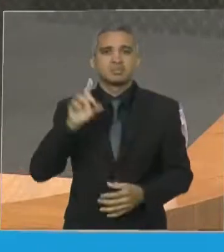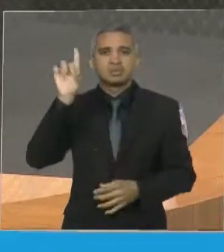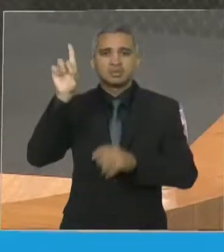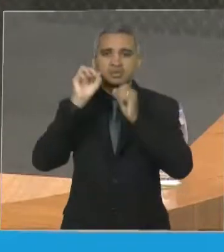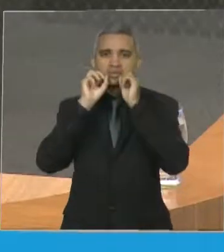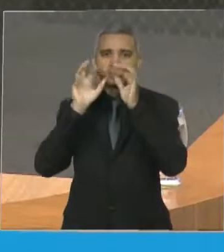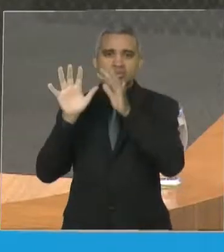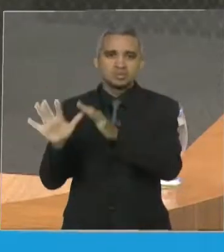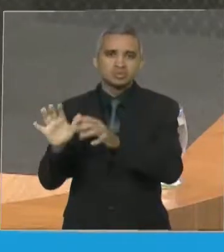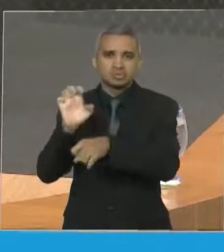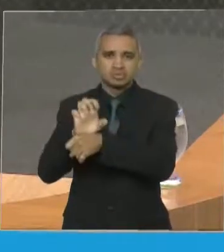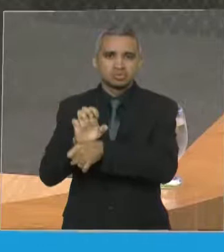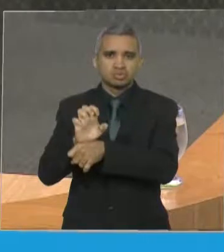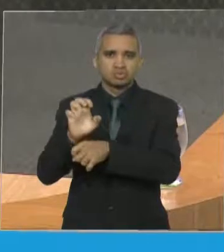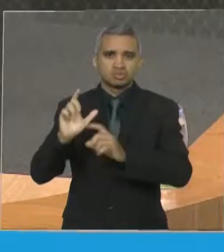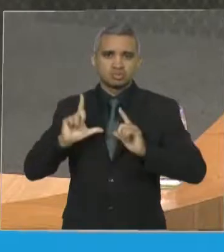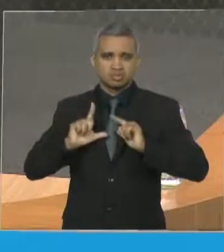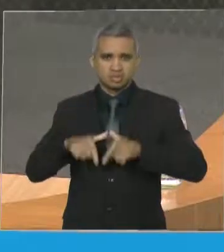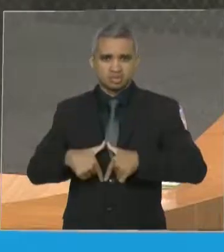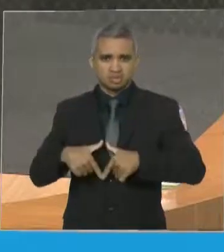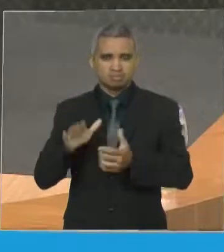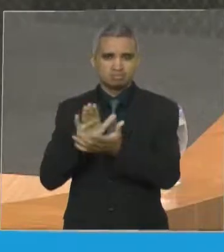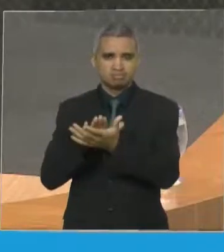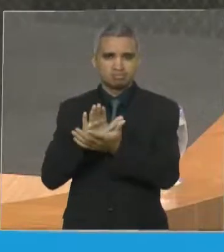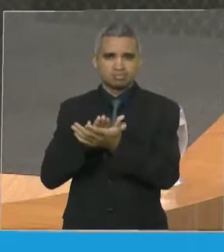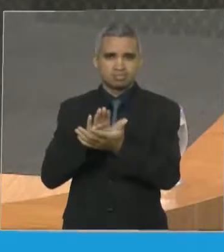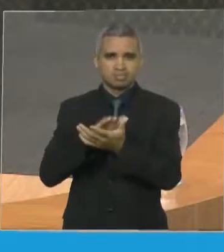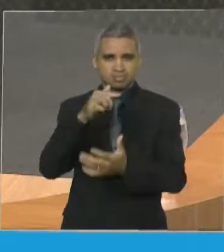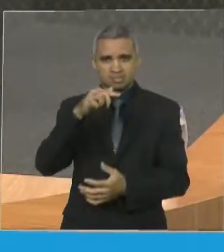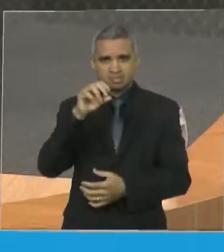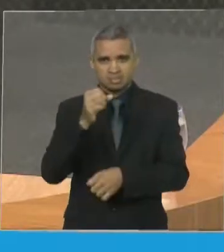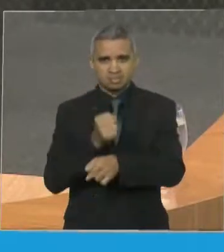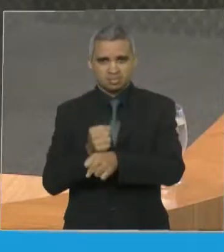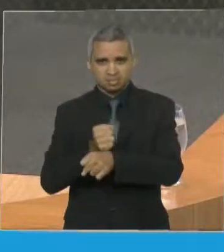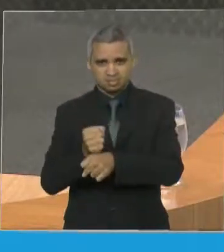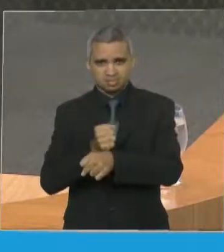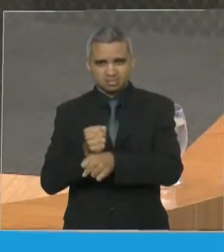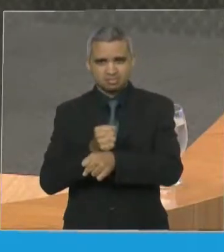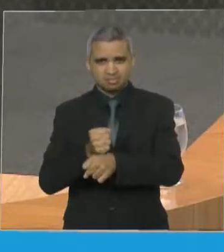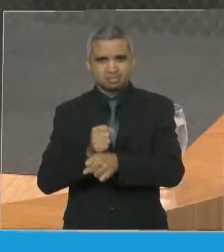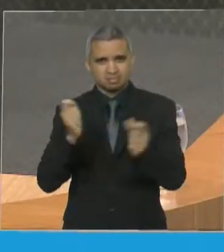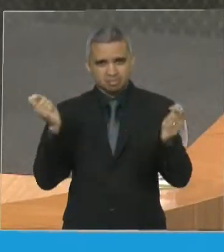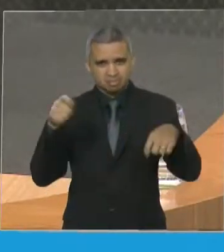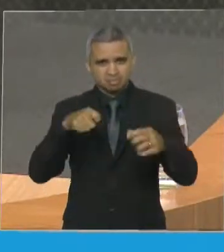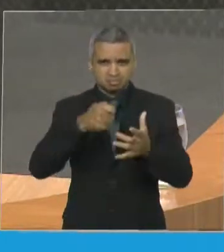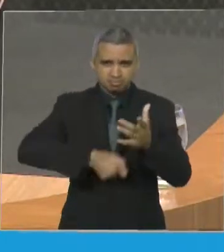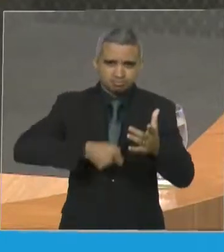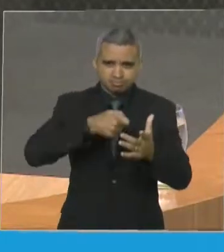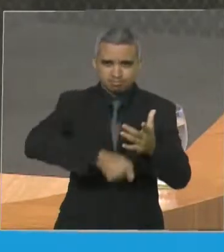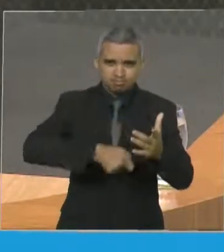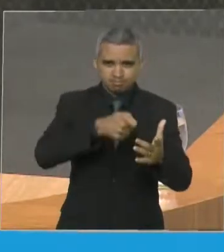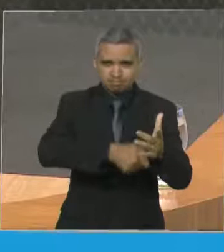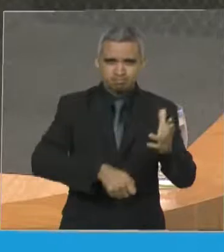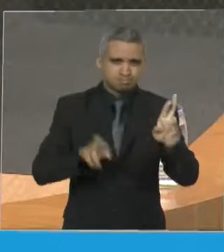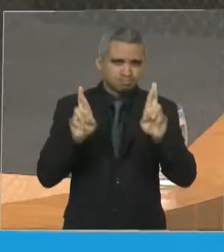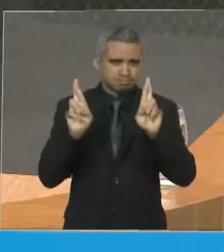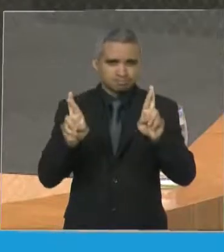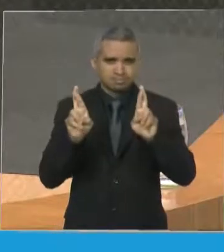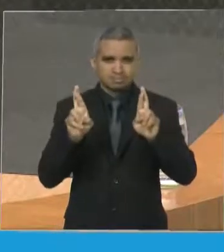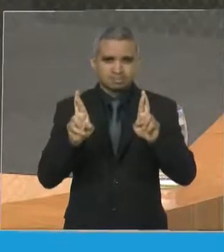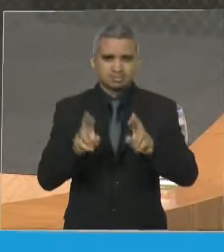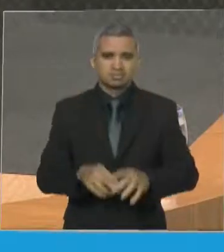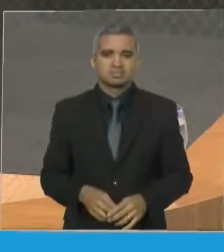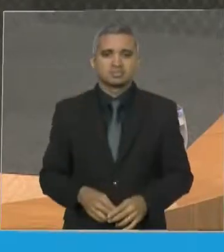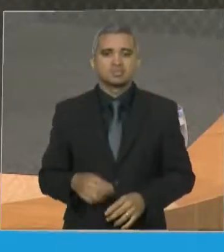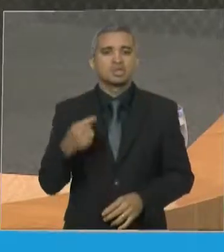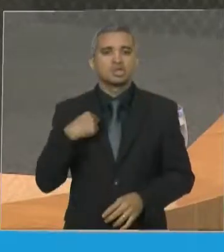pelos 70 anos de resiliência, de perseverança e de excelência. Eu diria uma palavra para sintetizar a nação de Israel: